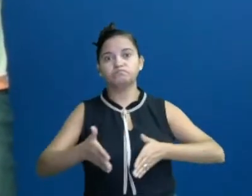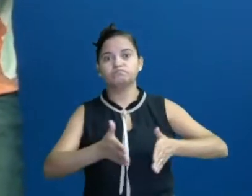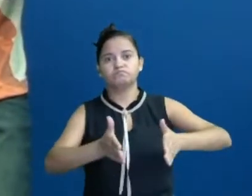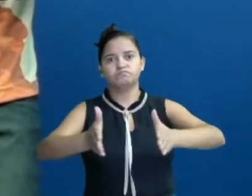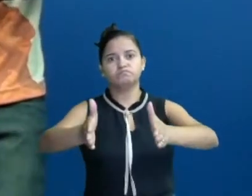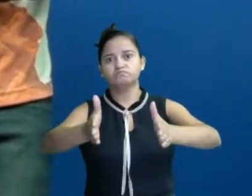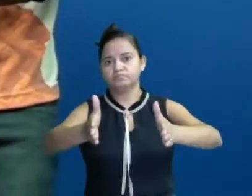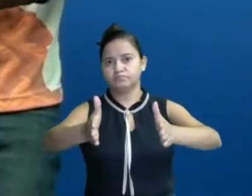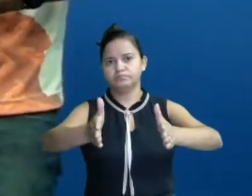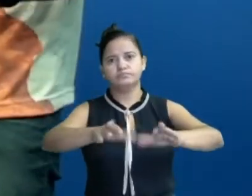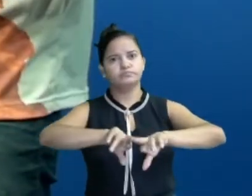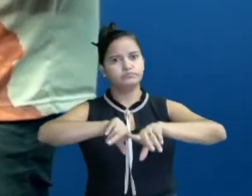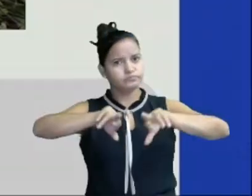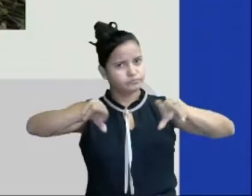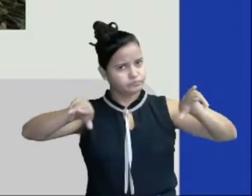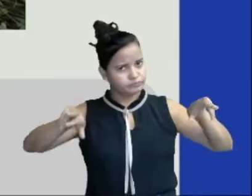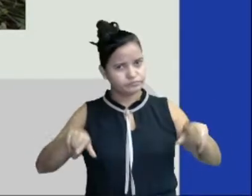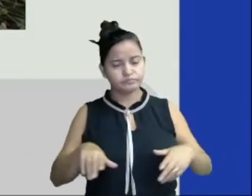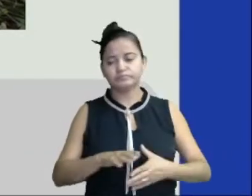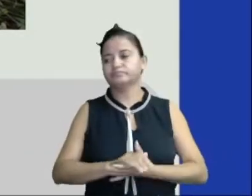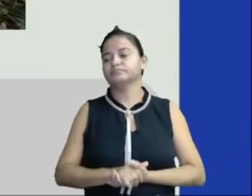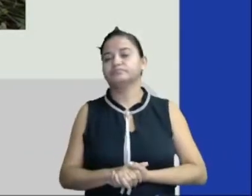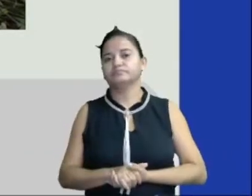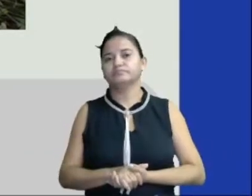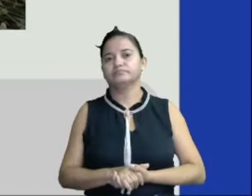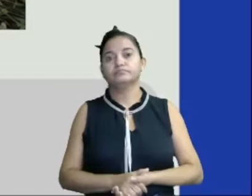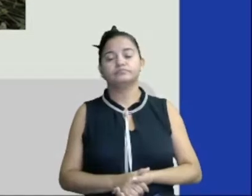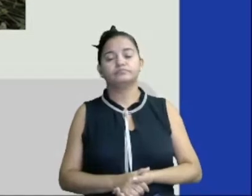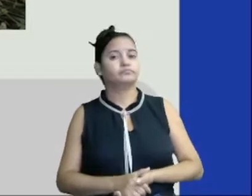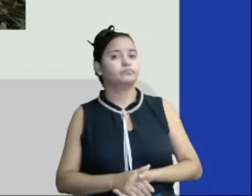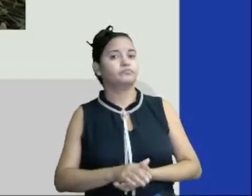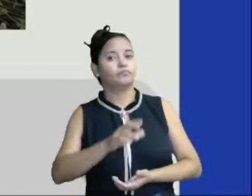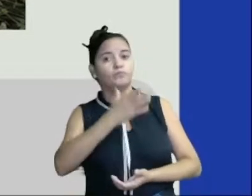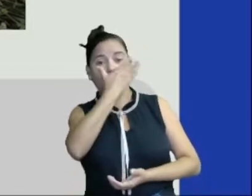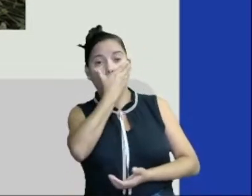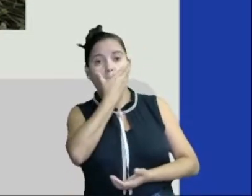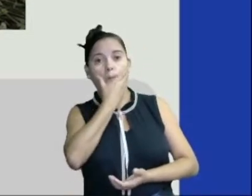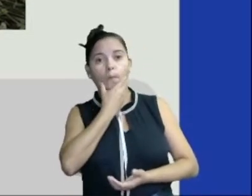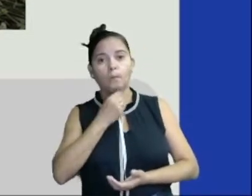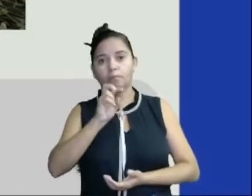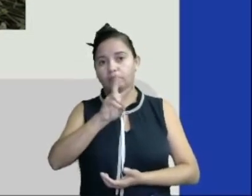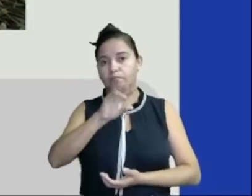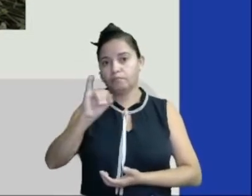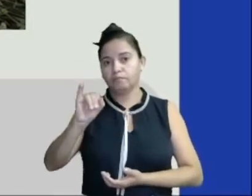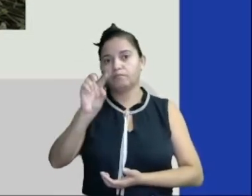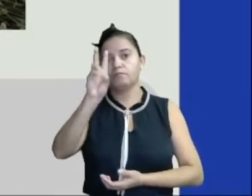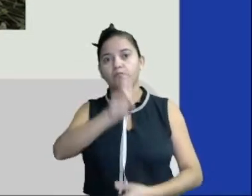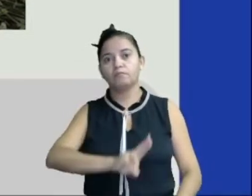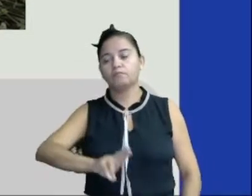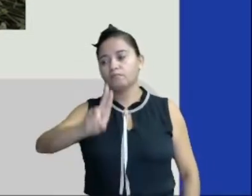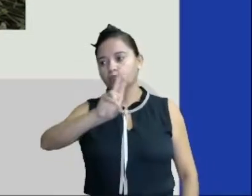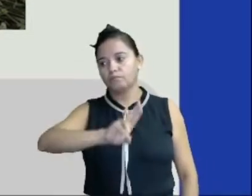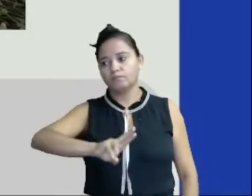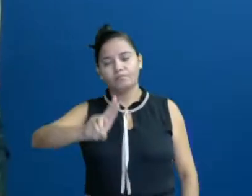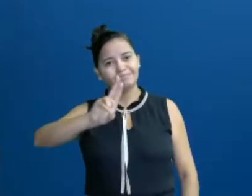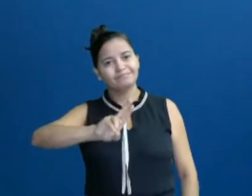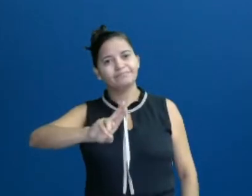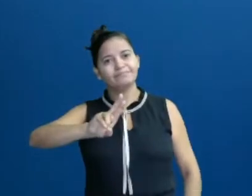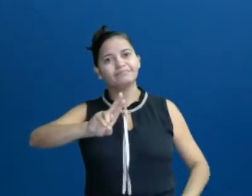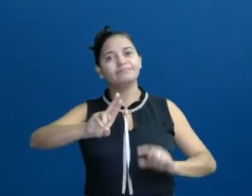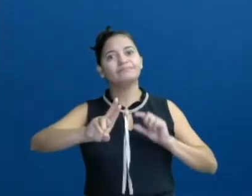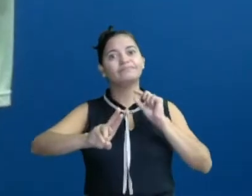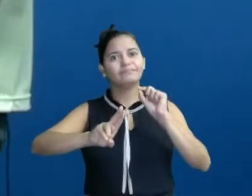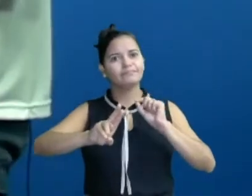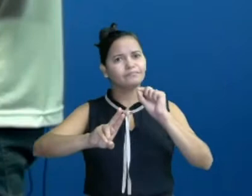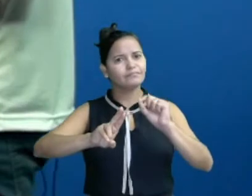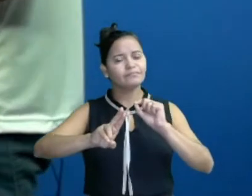outras situações, tá certo? O homem ele vai estar utilizando, né, para as suas diversas práticas produtivas, né, como,